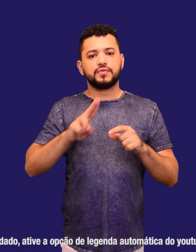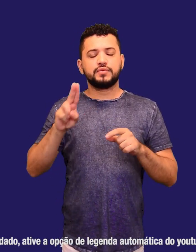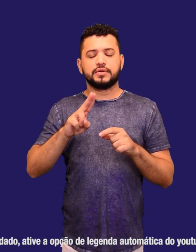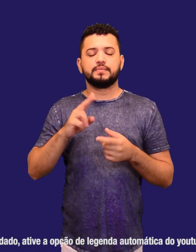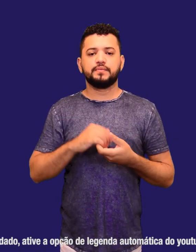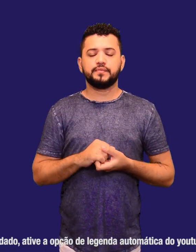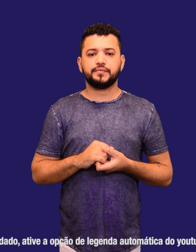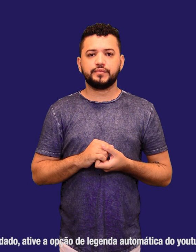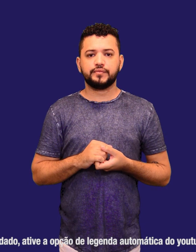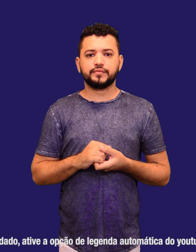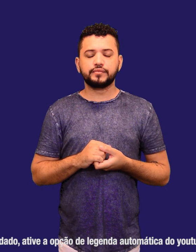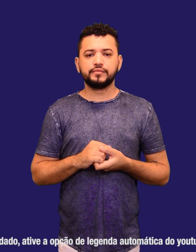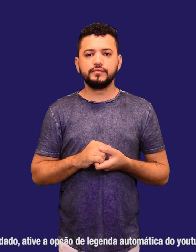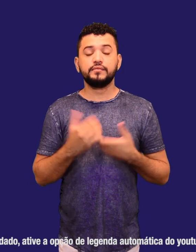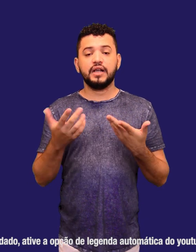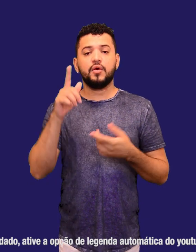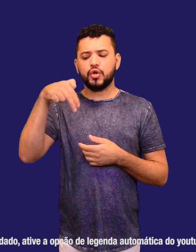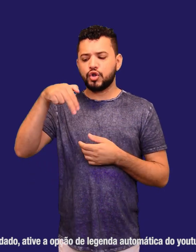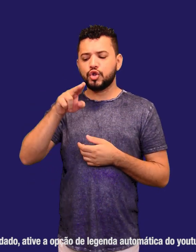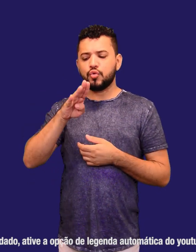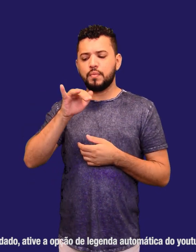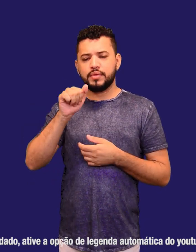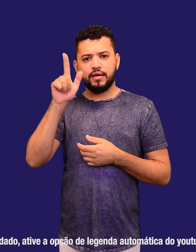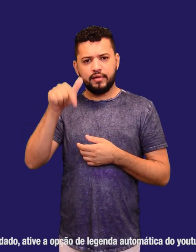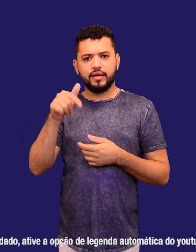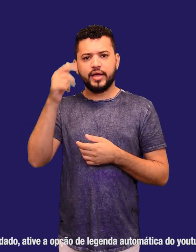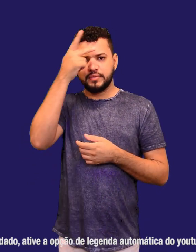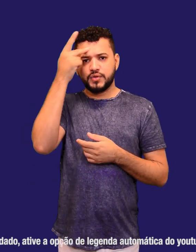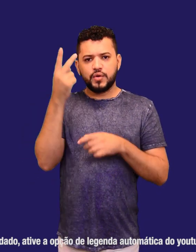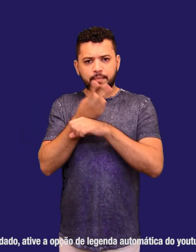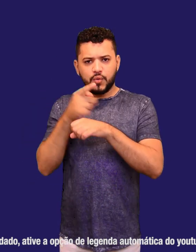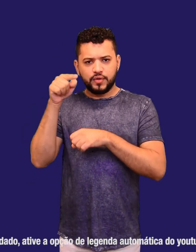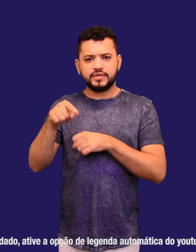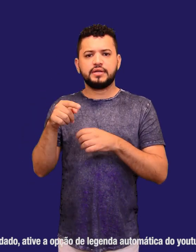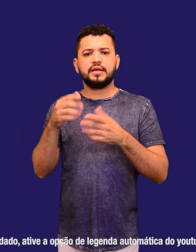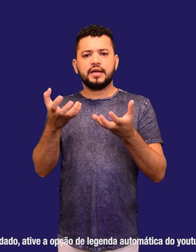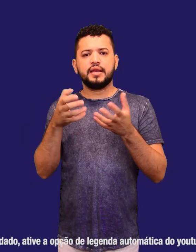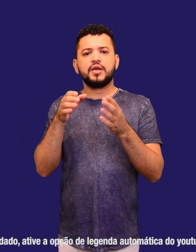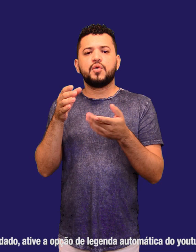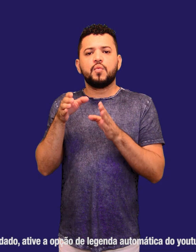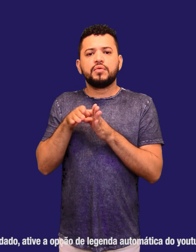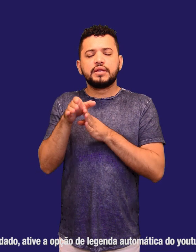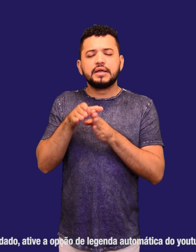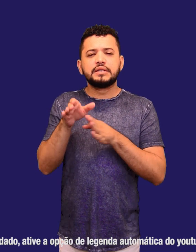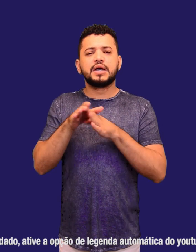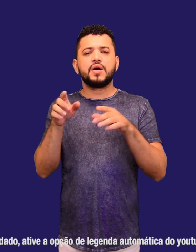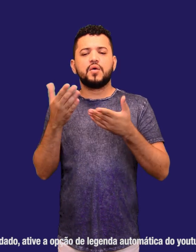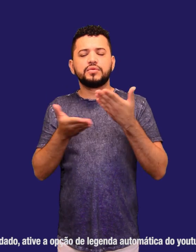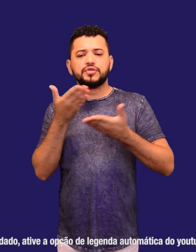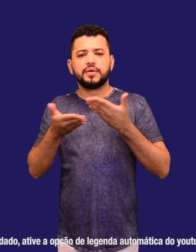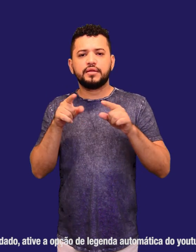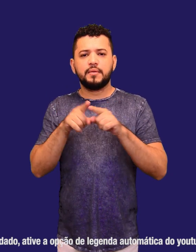sociais. Núbia, essa é uma realidade também de muita gente que te procura, querer uma consultoria de como trabalhar o digital para ser melhor visto